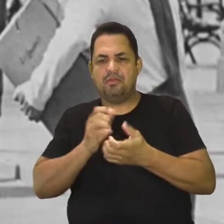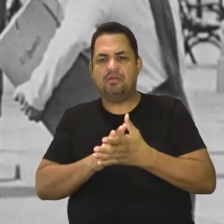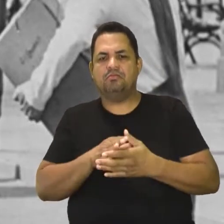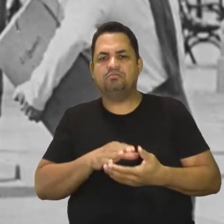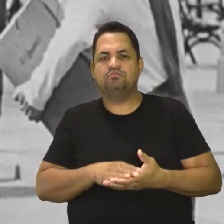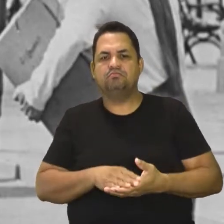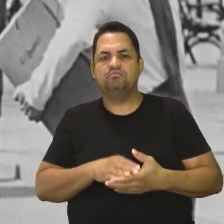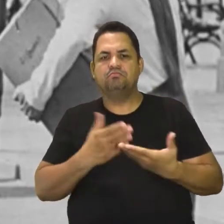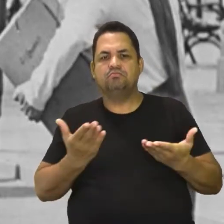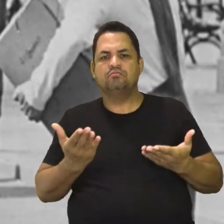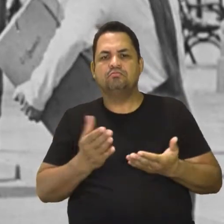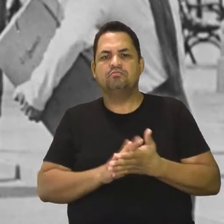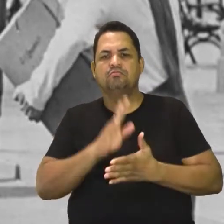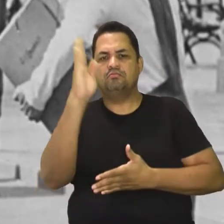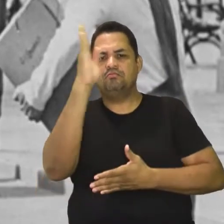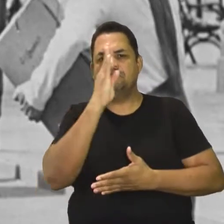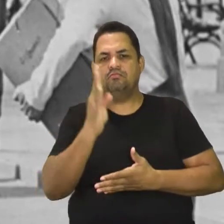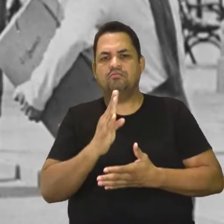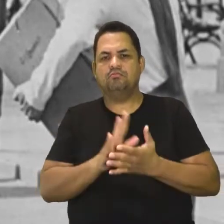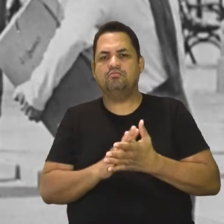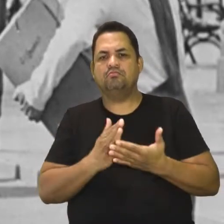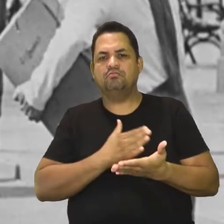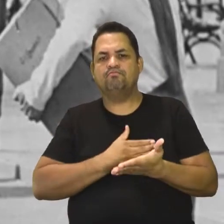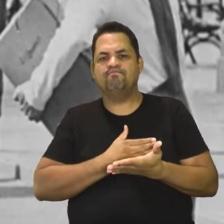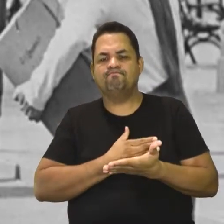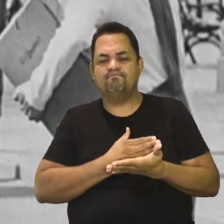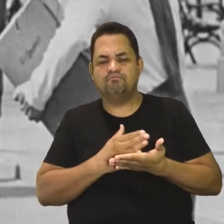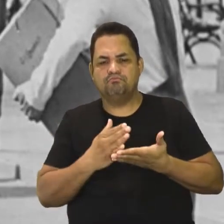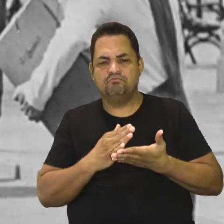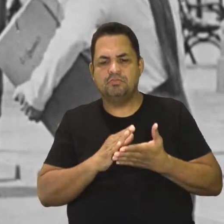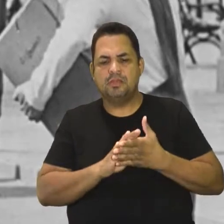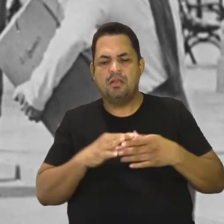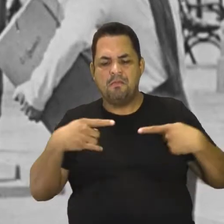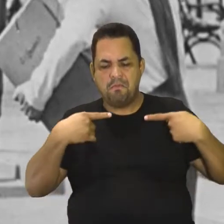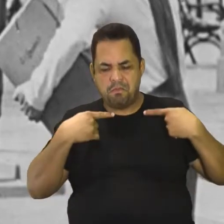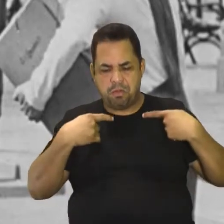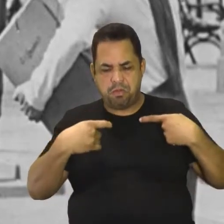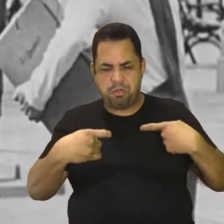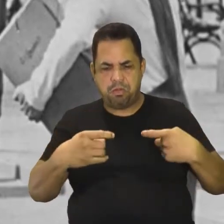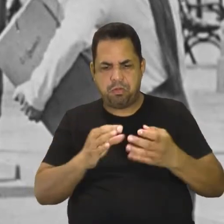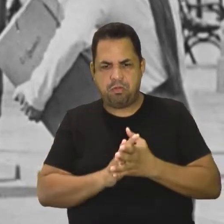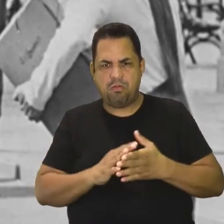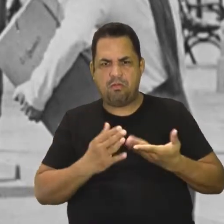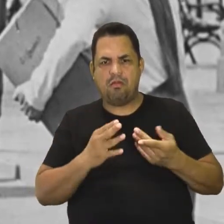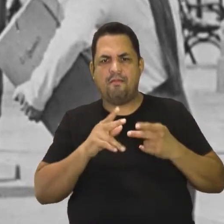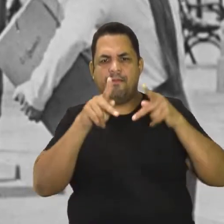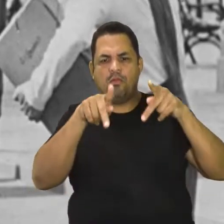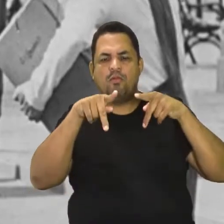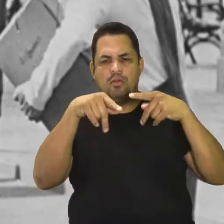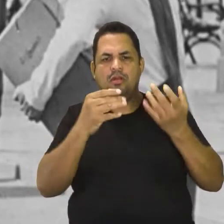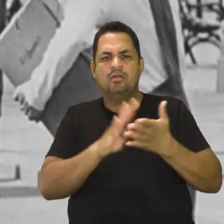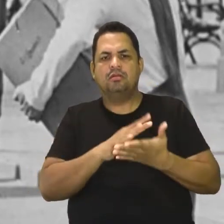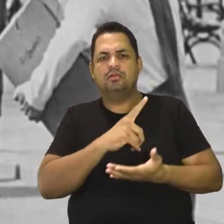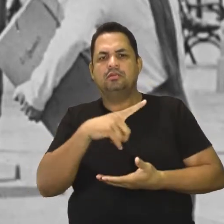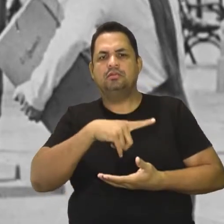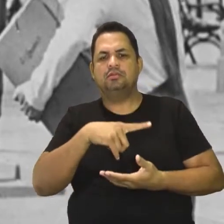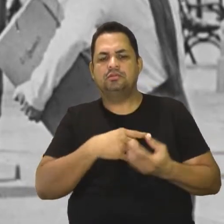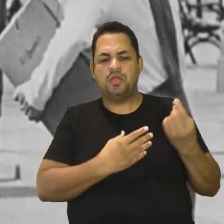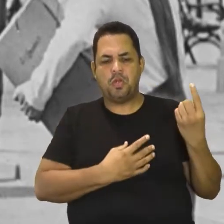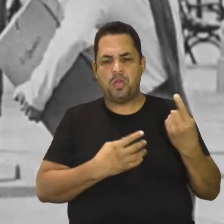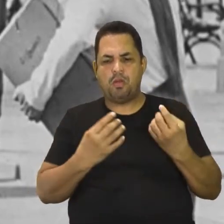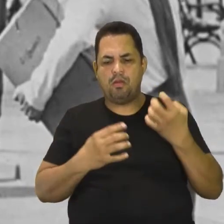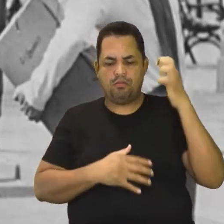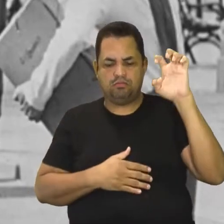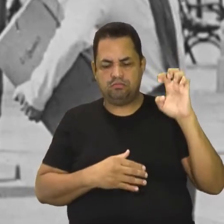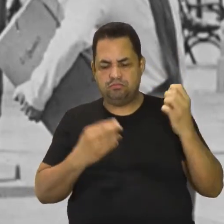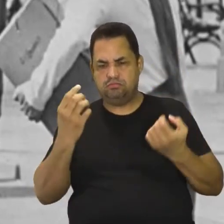lutar. Então, o Brasil está entrando quase numa guerra civil. Uma guerra onde dois lados brigam e os dois